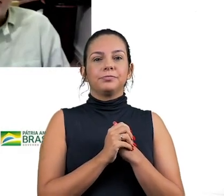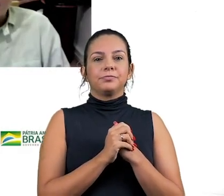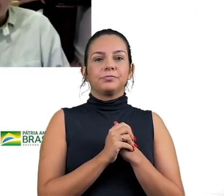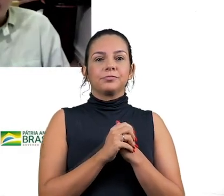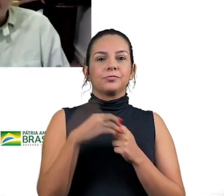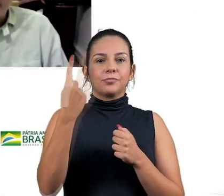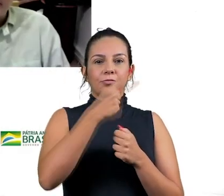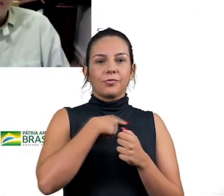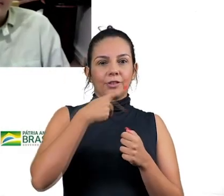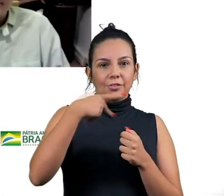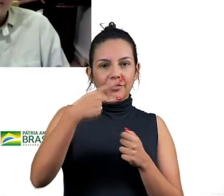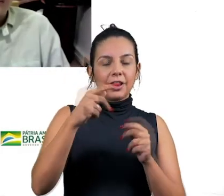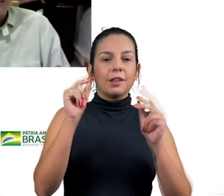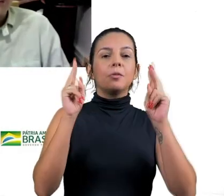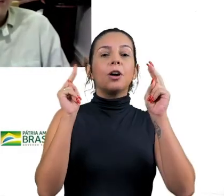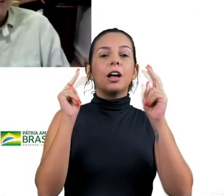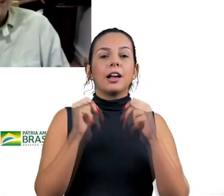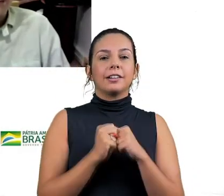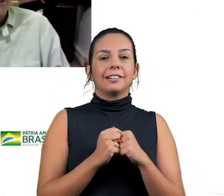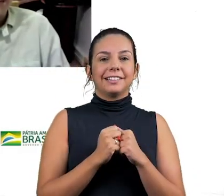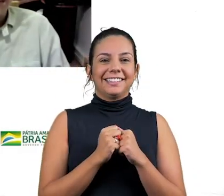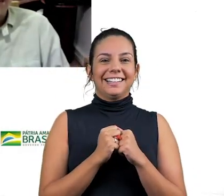Dessa vez nós vamos falar sobre o quê mesmo?